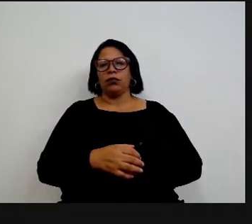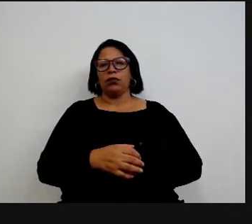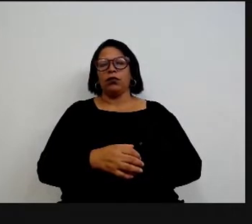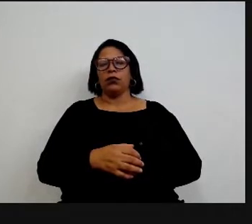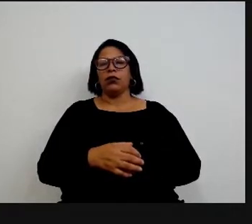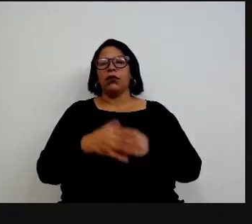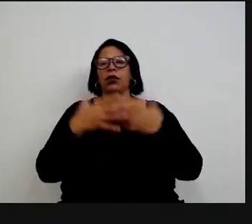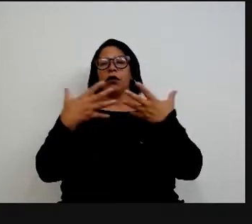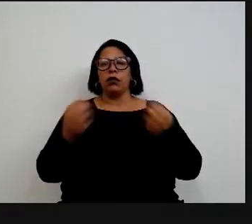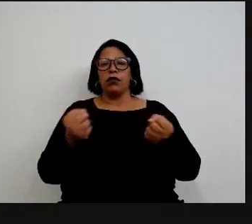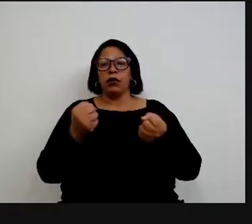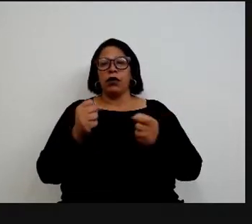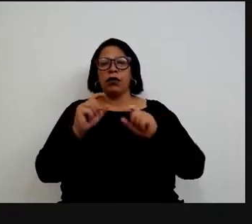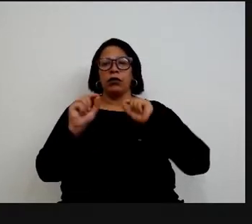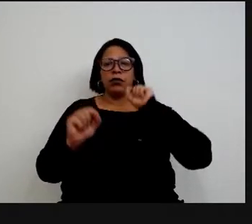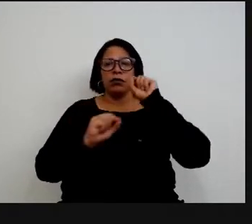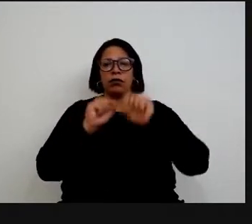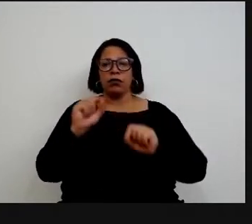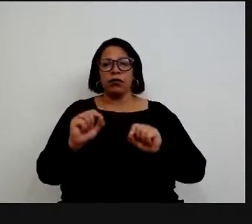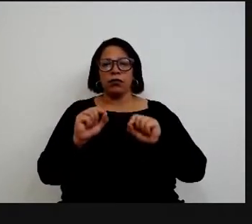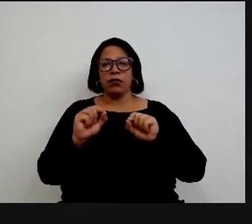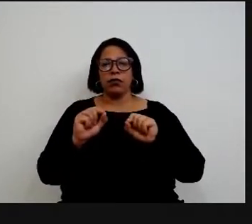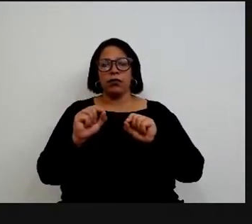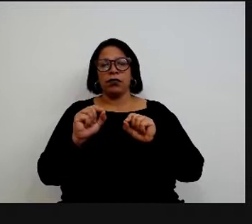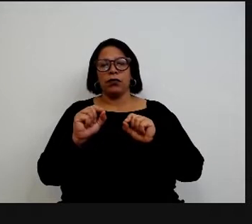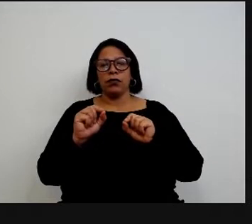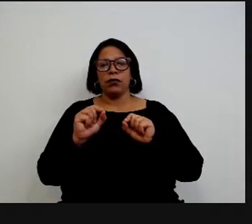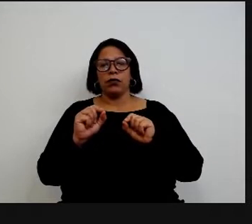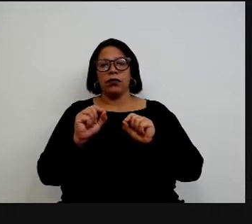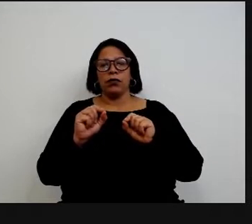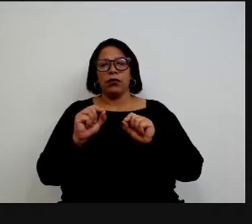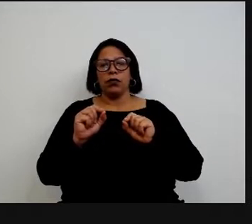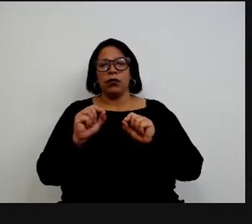Então, vamos conversar aqui com os nossos